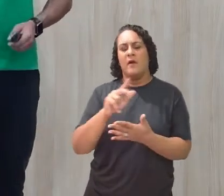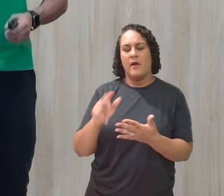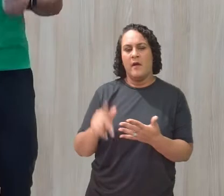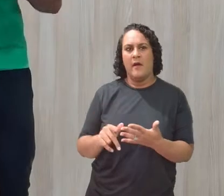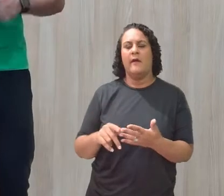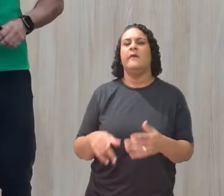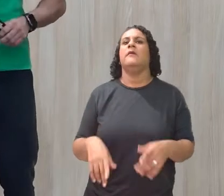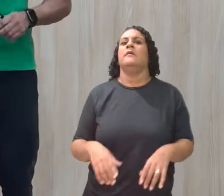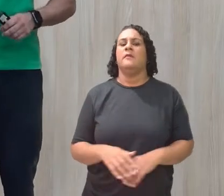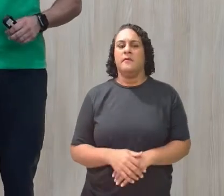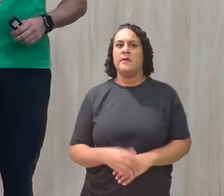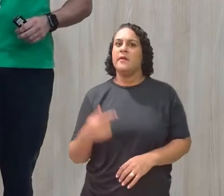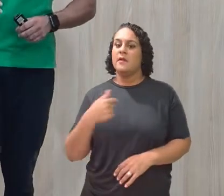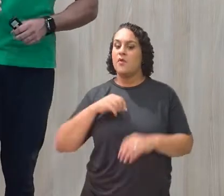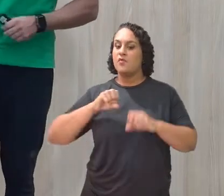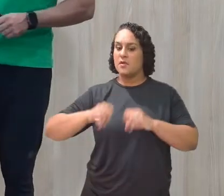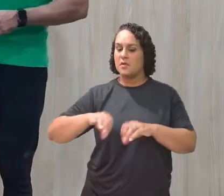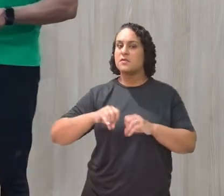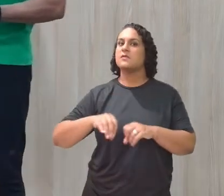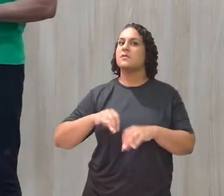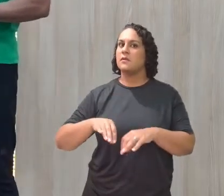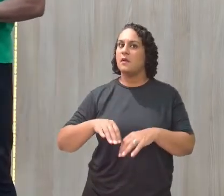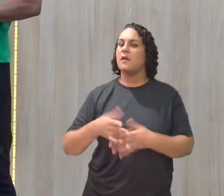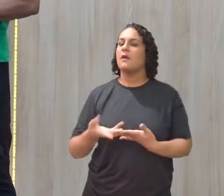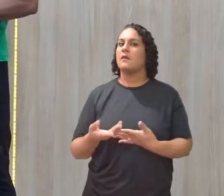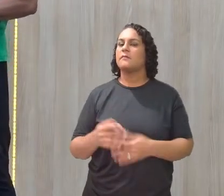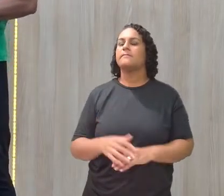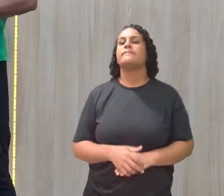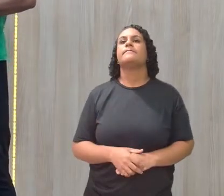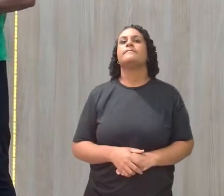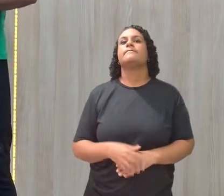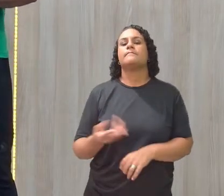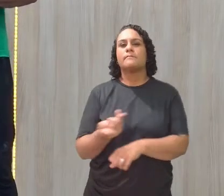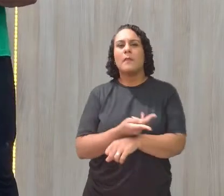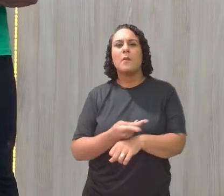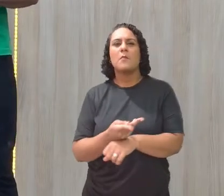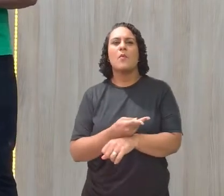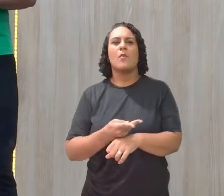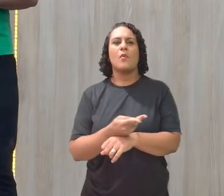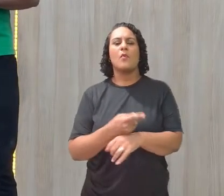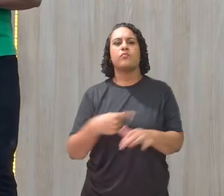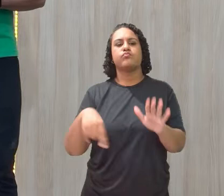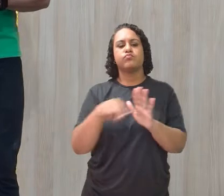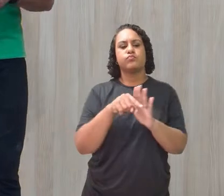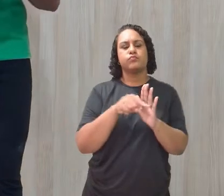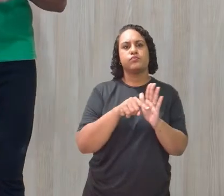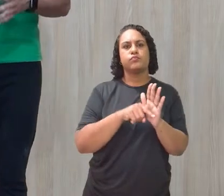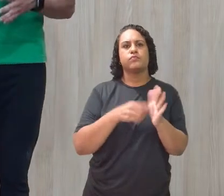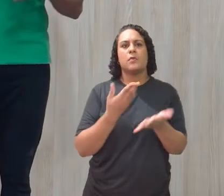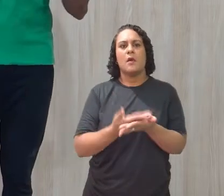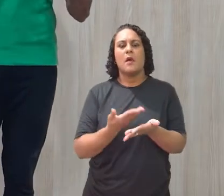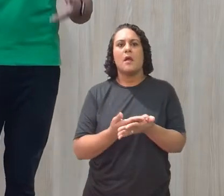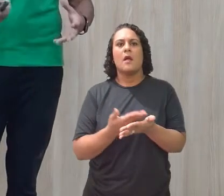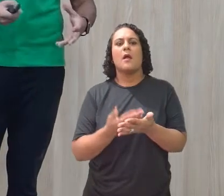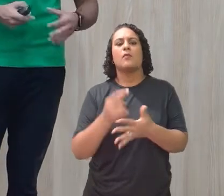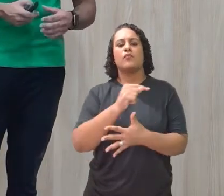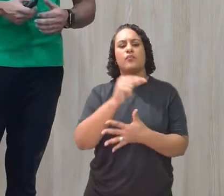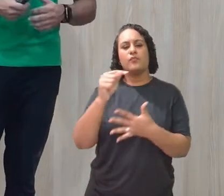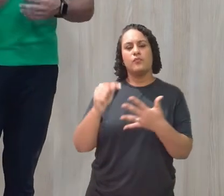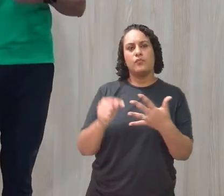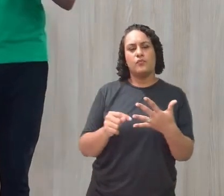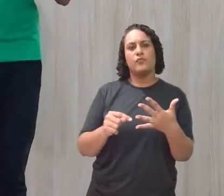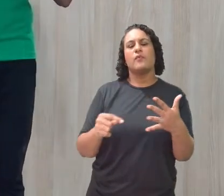essa aula quem lecionou foi eu, tá? Então, procure lá essa ideia aí dos critérios de